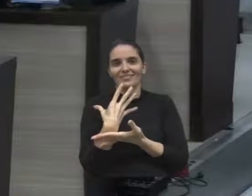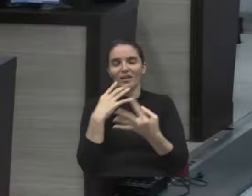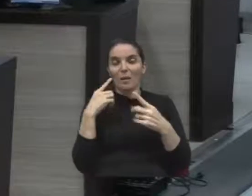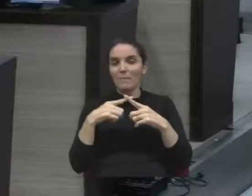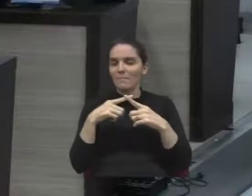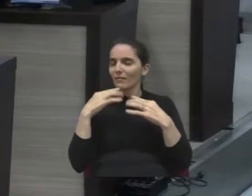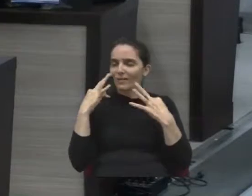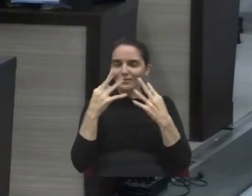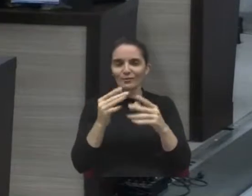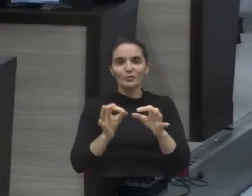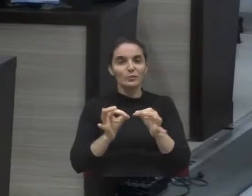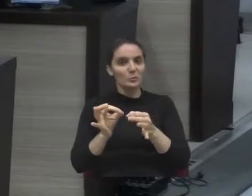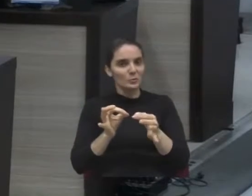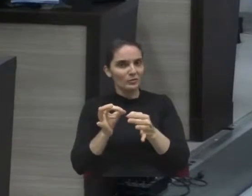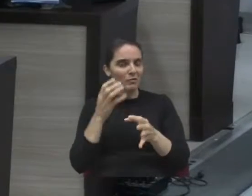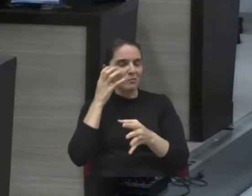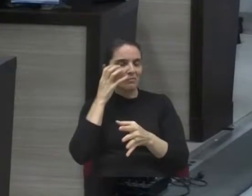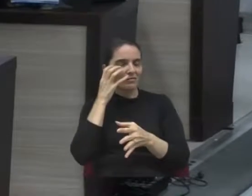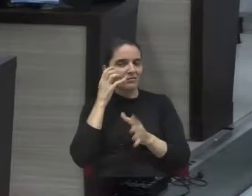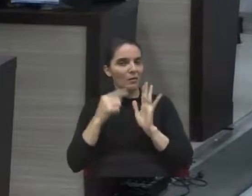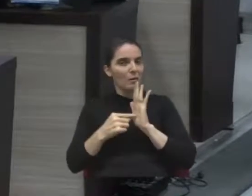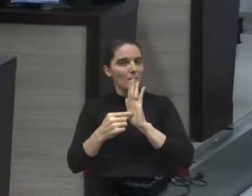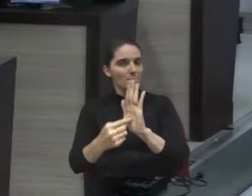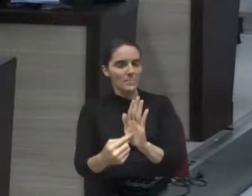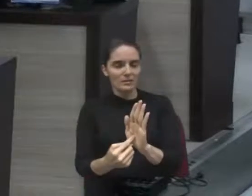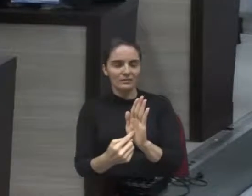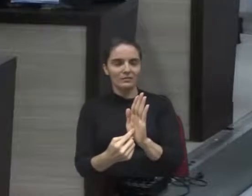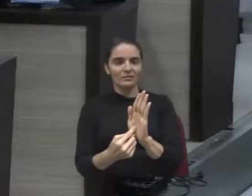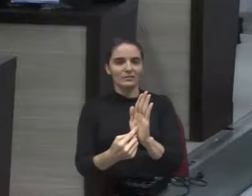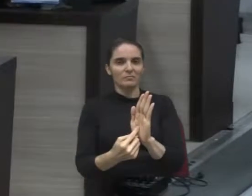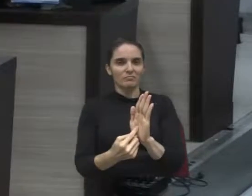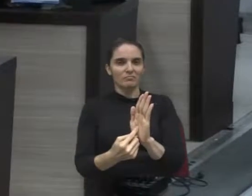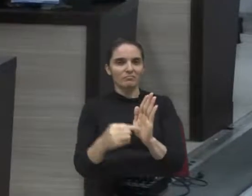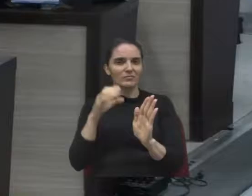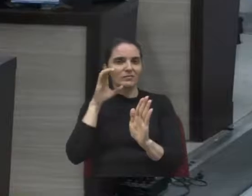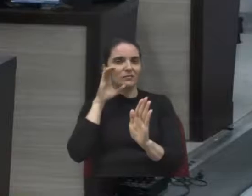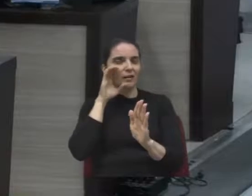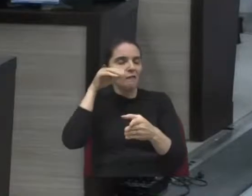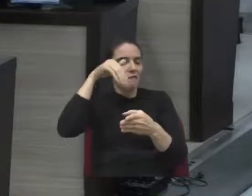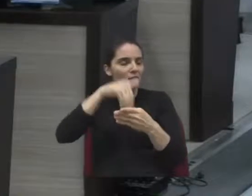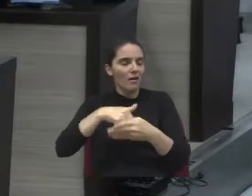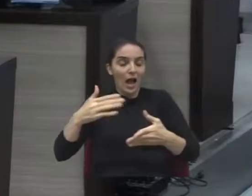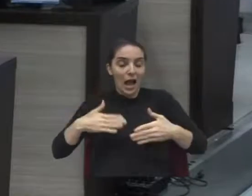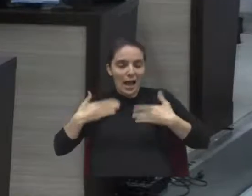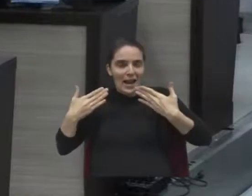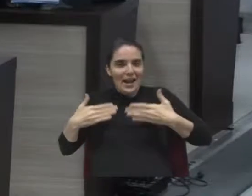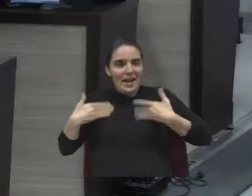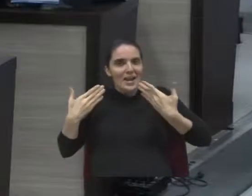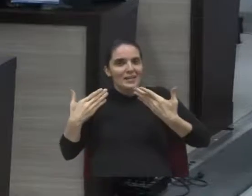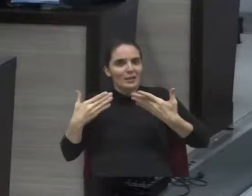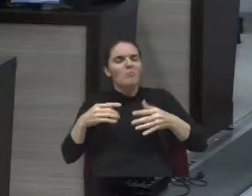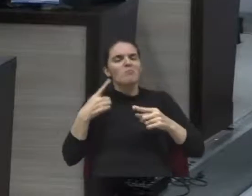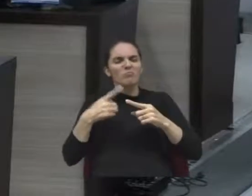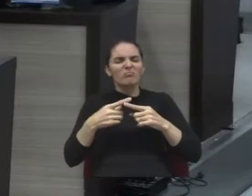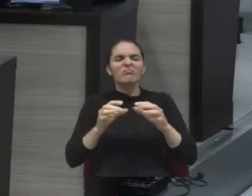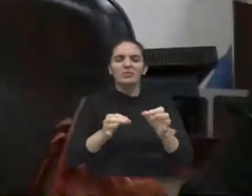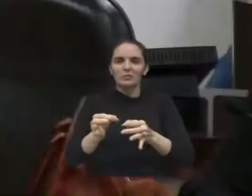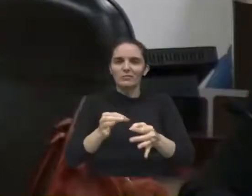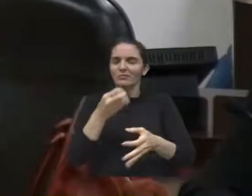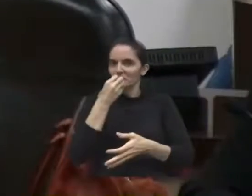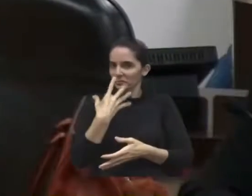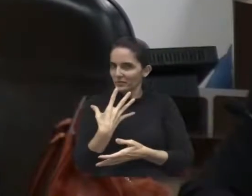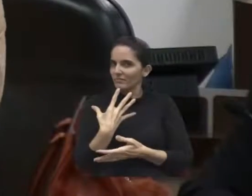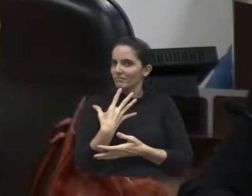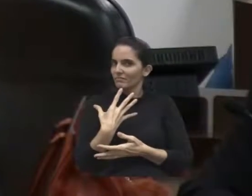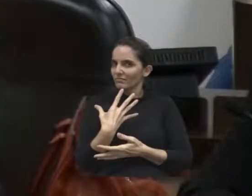Vossa Excelência traz, realmente eu voto com muita alegria, porque são projetos bons. E falar do